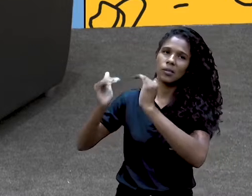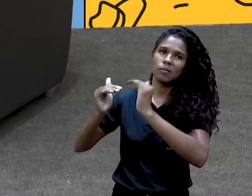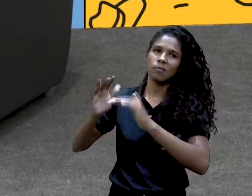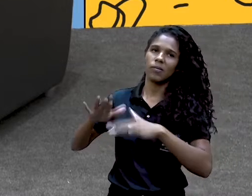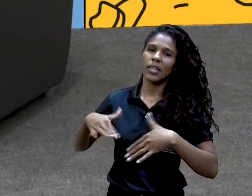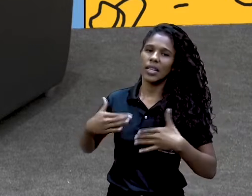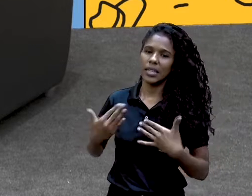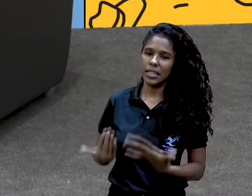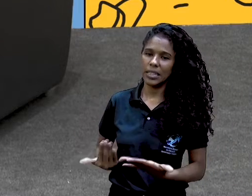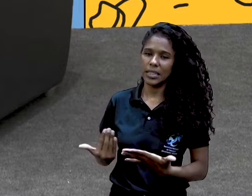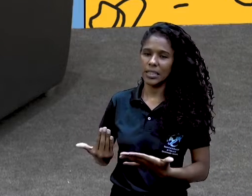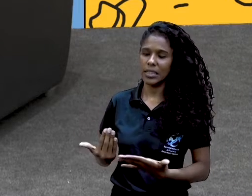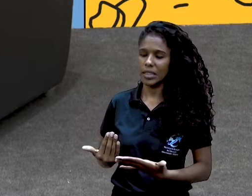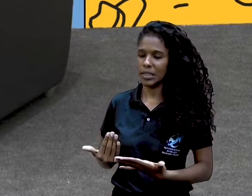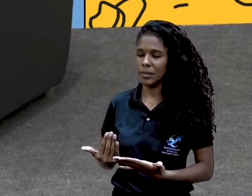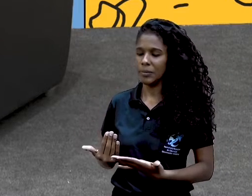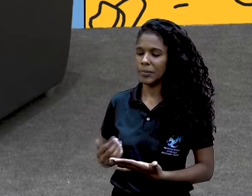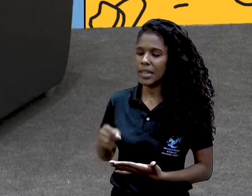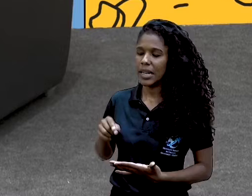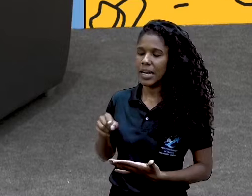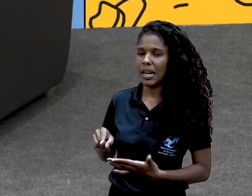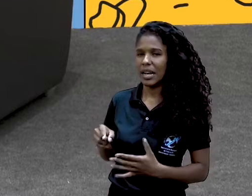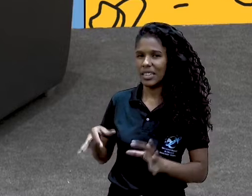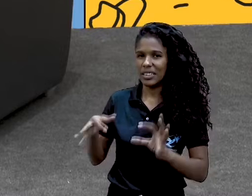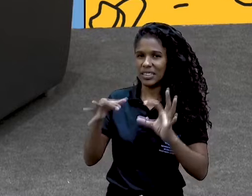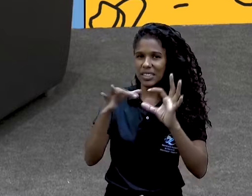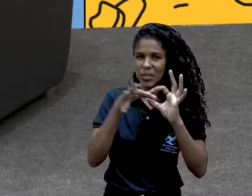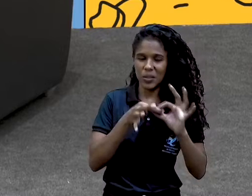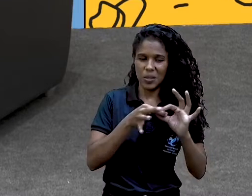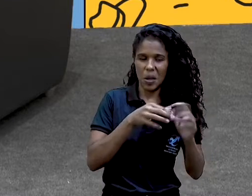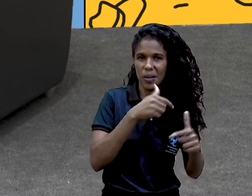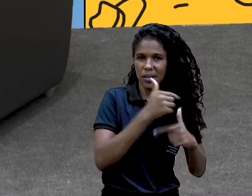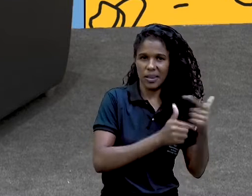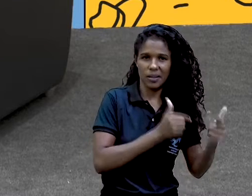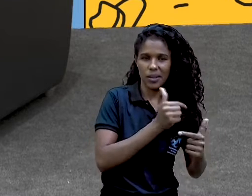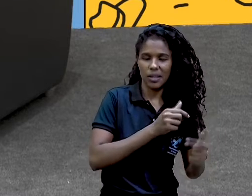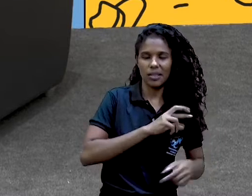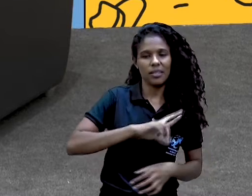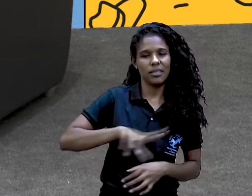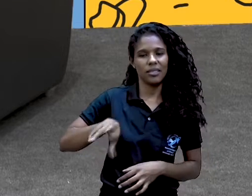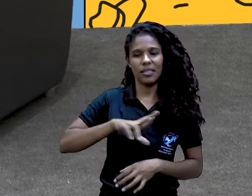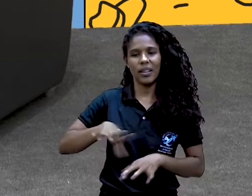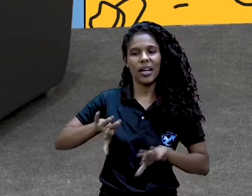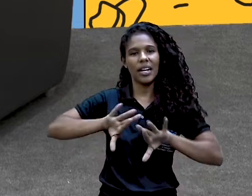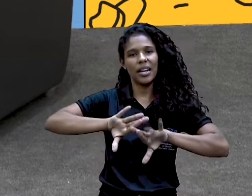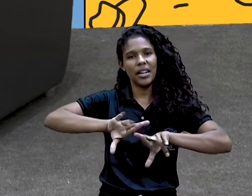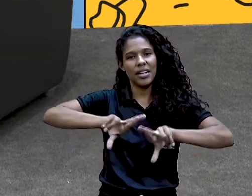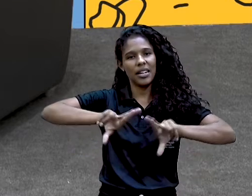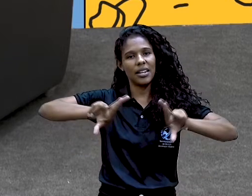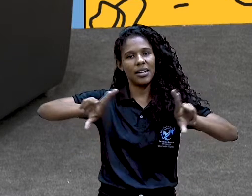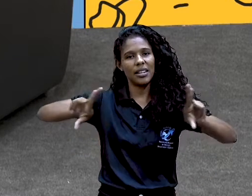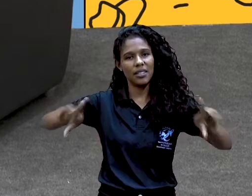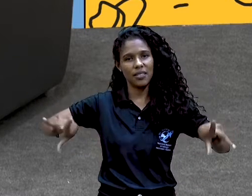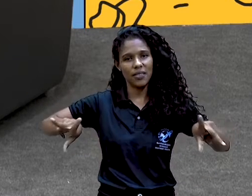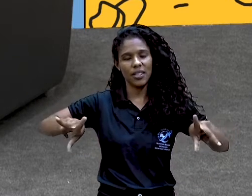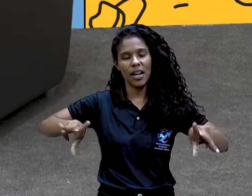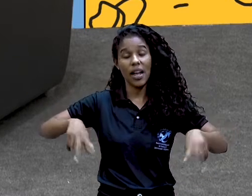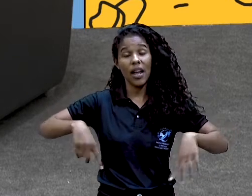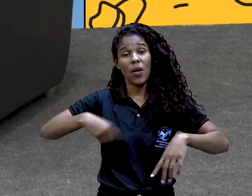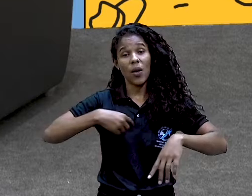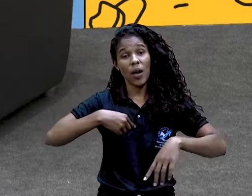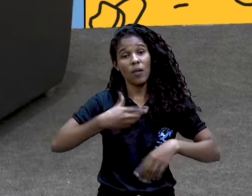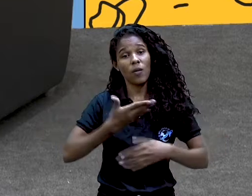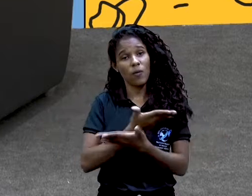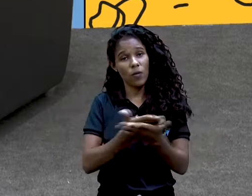está necessariamente vinculada ao mundo dos negócios e ao mundo do trabalho. Eu gostaria de reforçar isso, tá? Porque